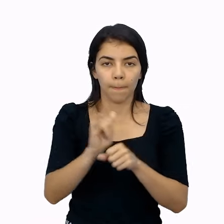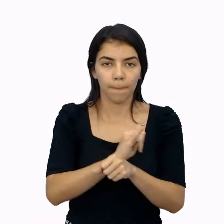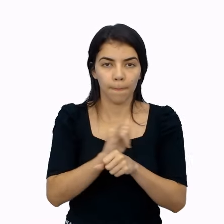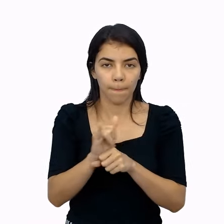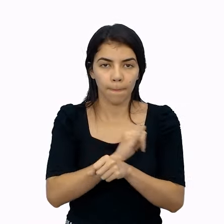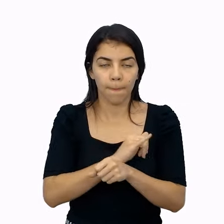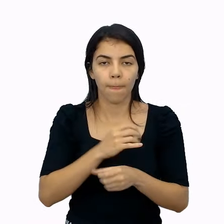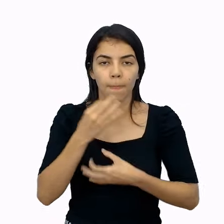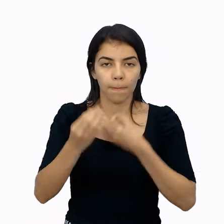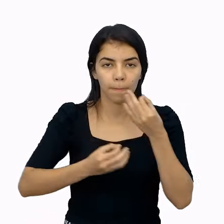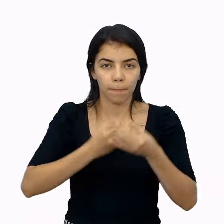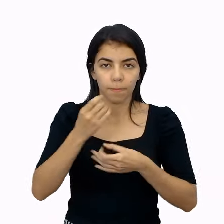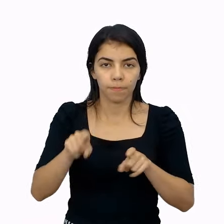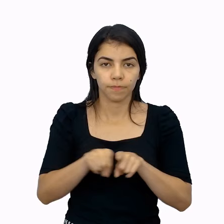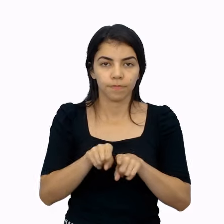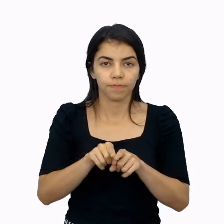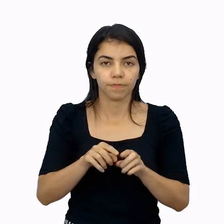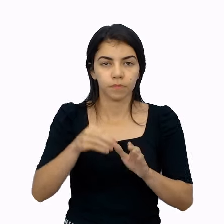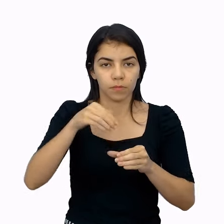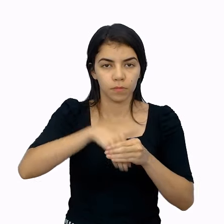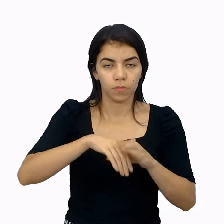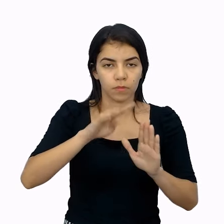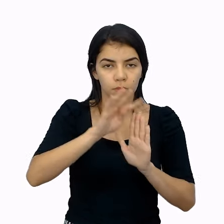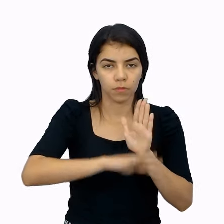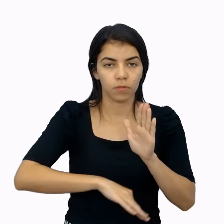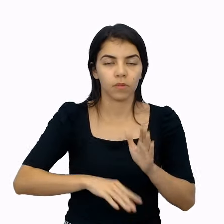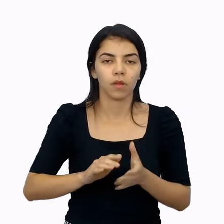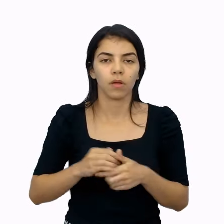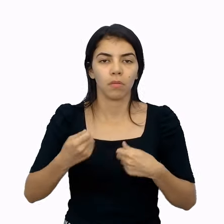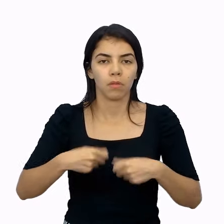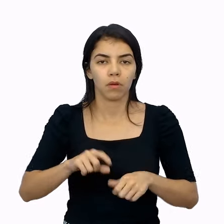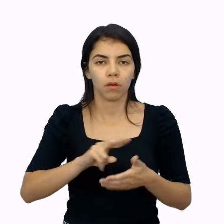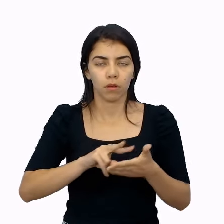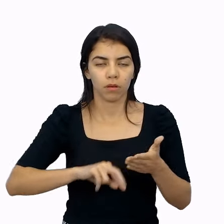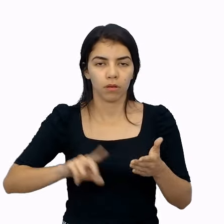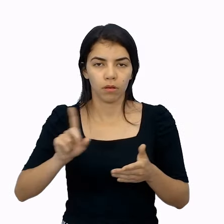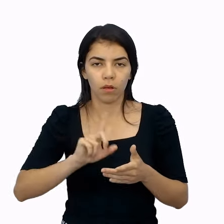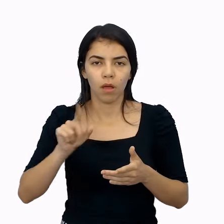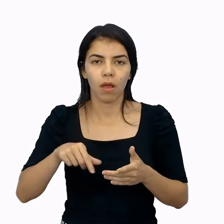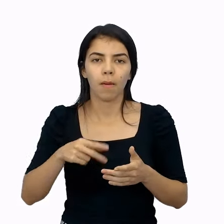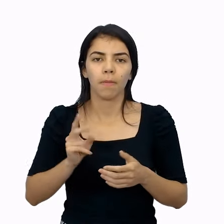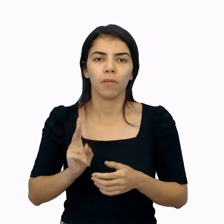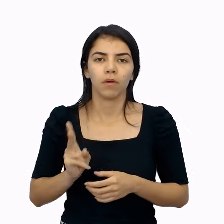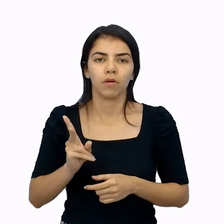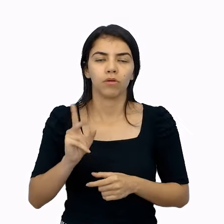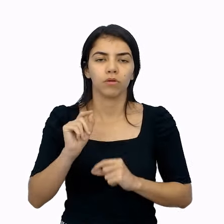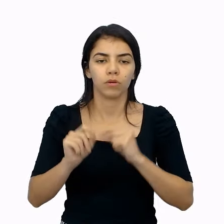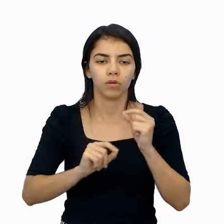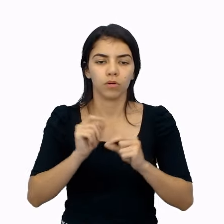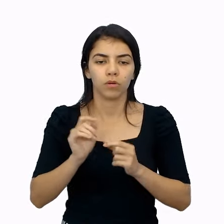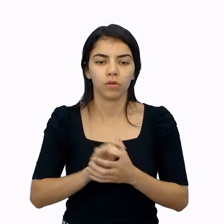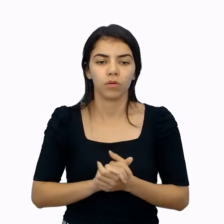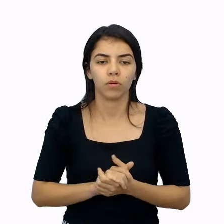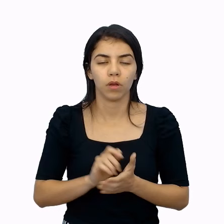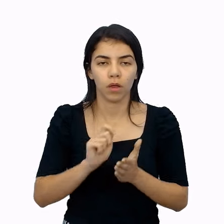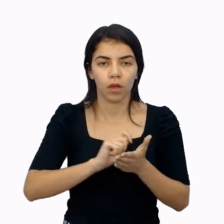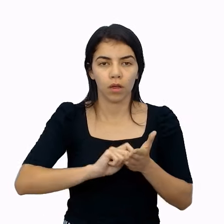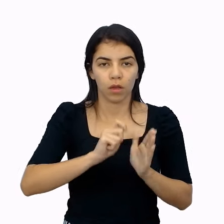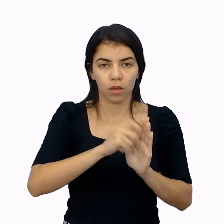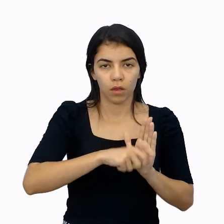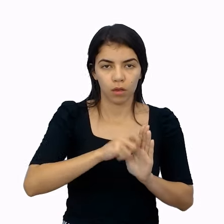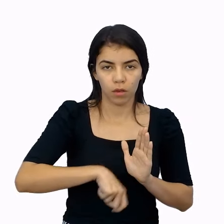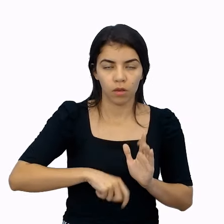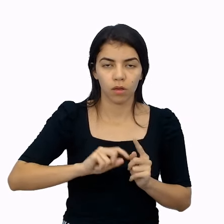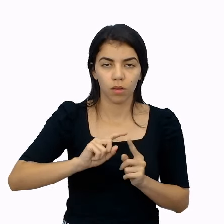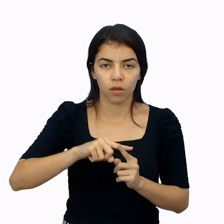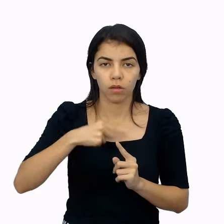estratégias de argumentativas presentes no texto, não precisa ler para poder a fazer anotações, né? Anotações a partir